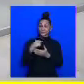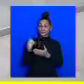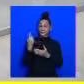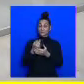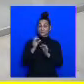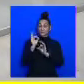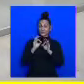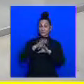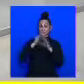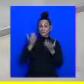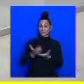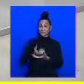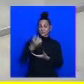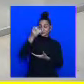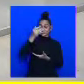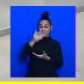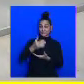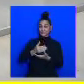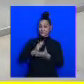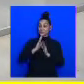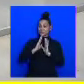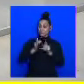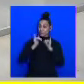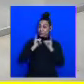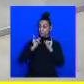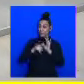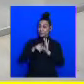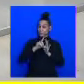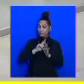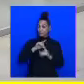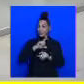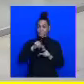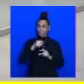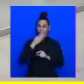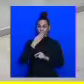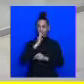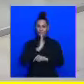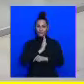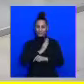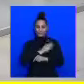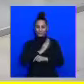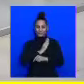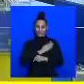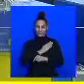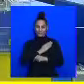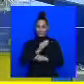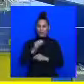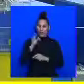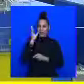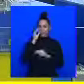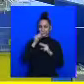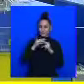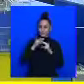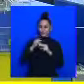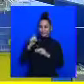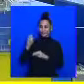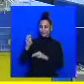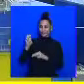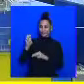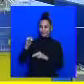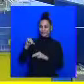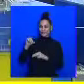ao reabastecimento do Globo, conforme explicamos, para o sorteio do Time do Coração. Denise, nossa colega da Caixa, Beth,